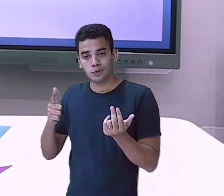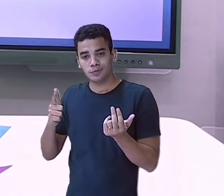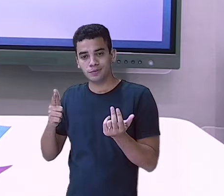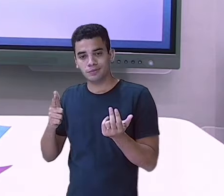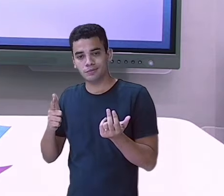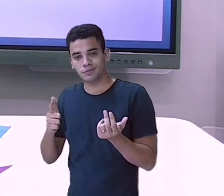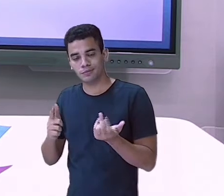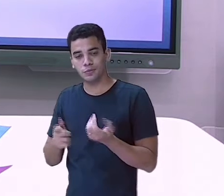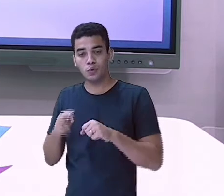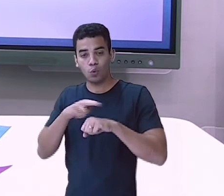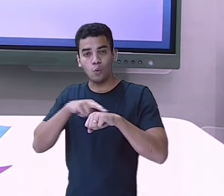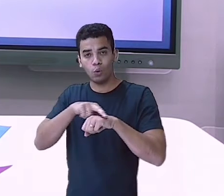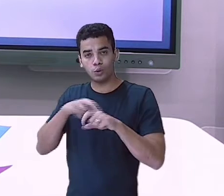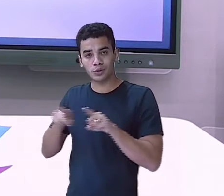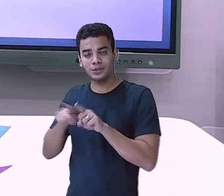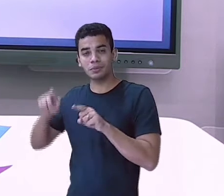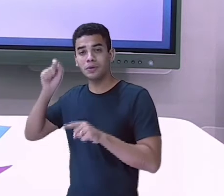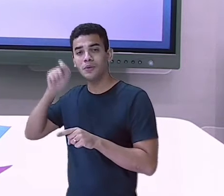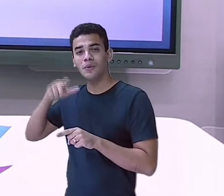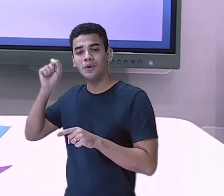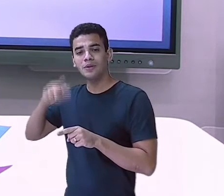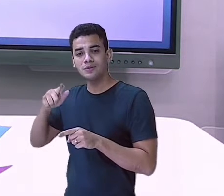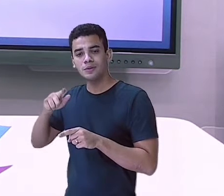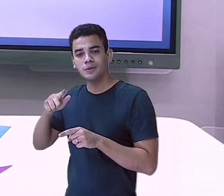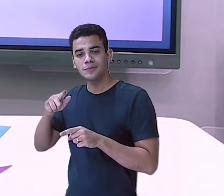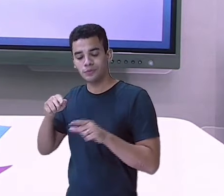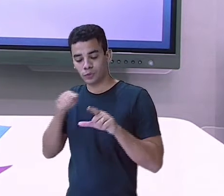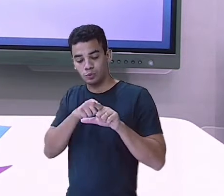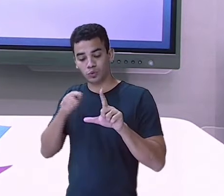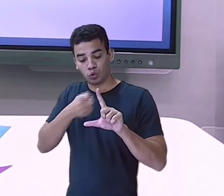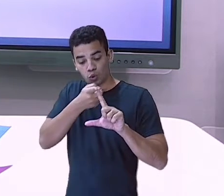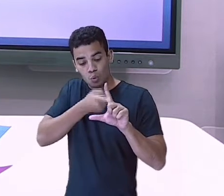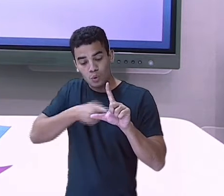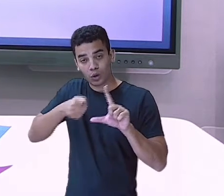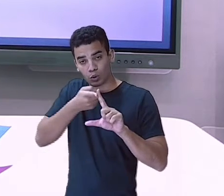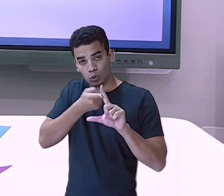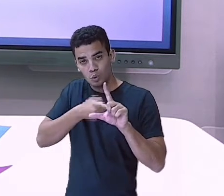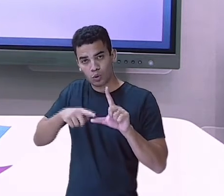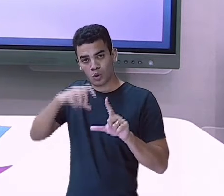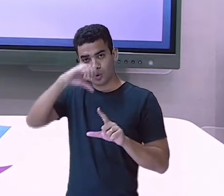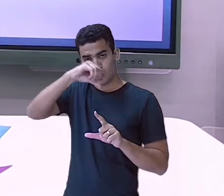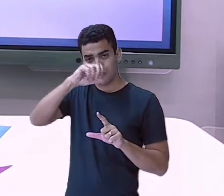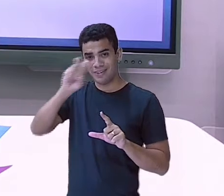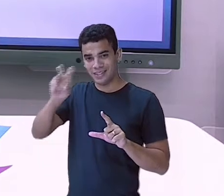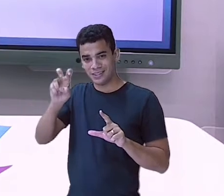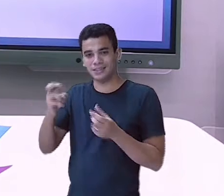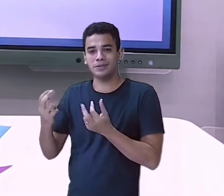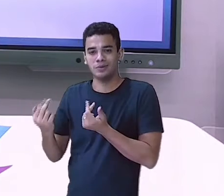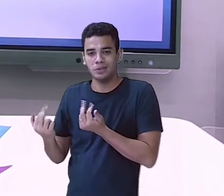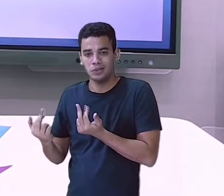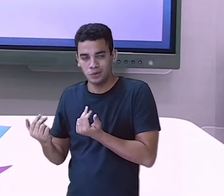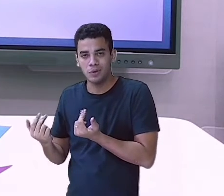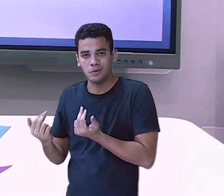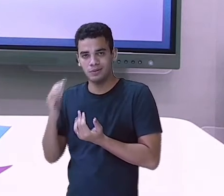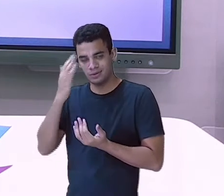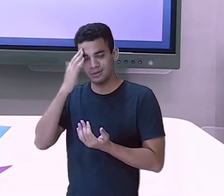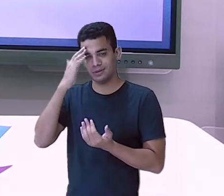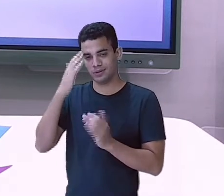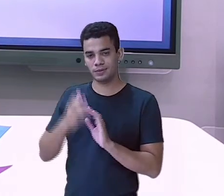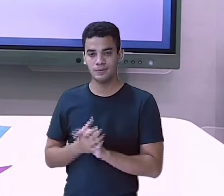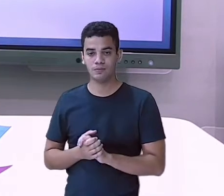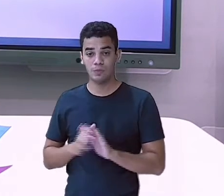dois triângulos, o ângulo é de 95 graus, e eu tenho este outro lado congruente aqui. Então, aqui